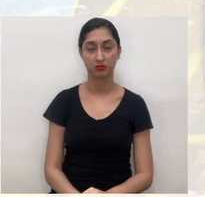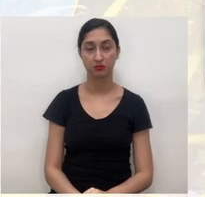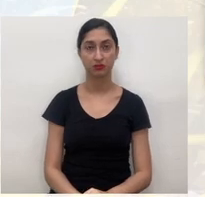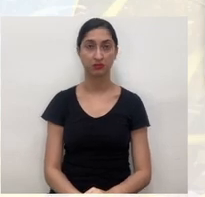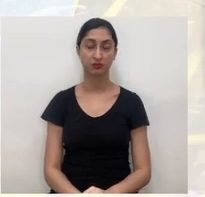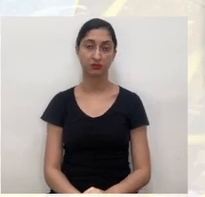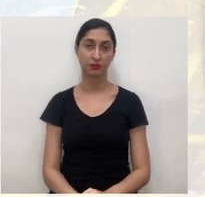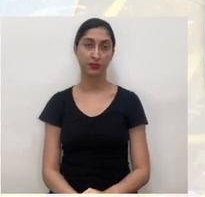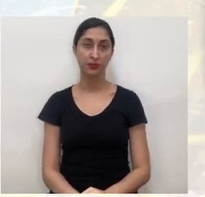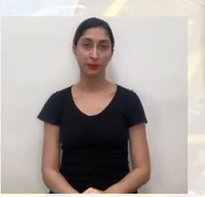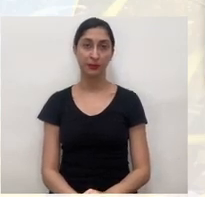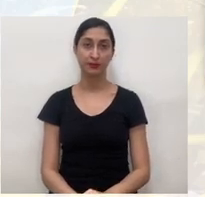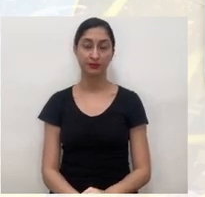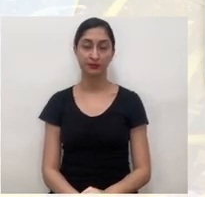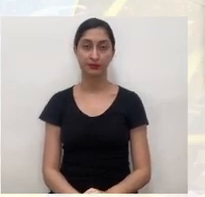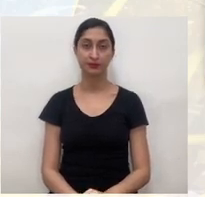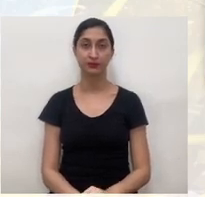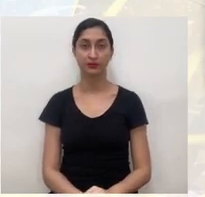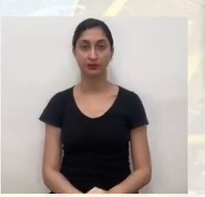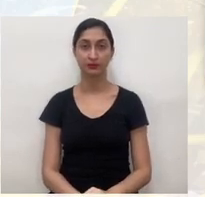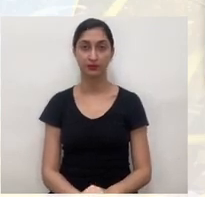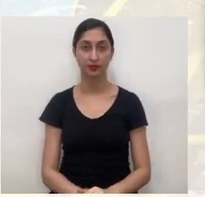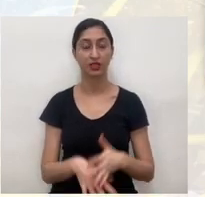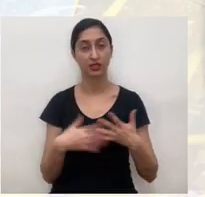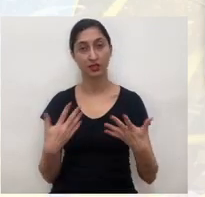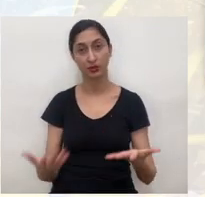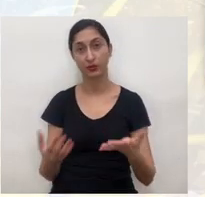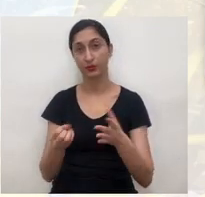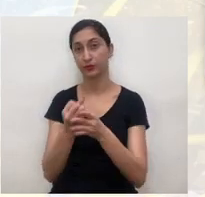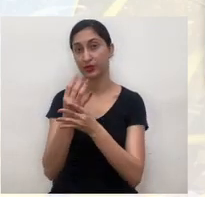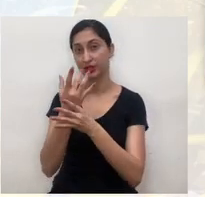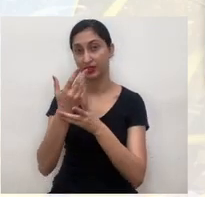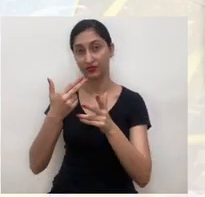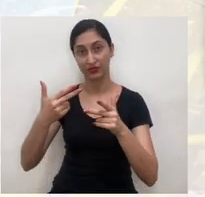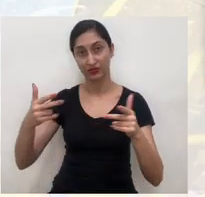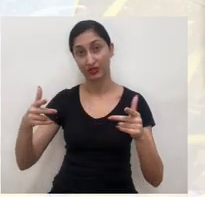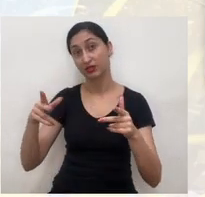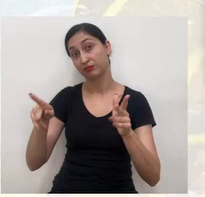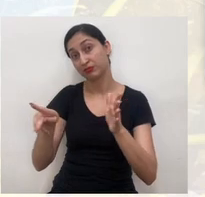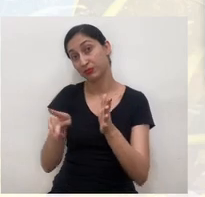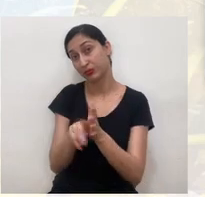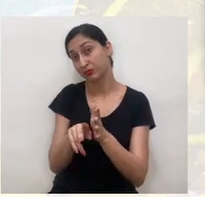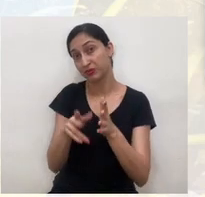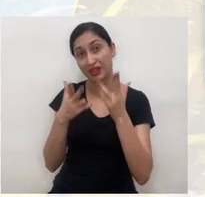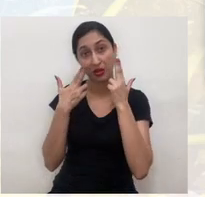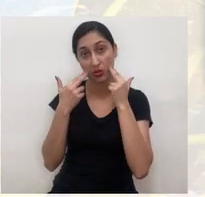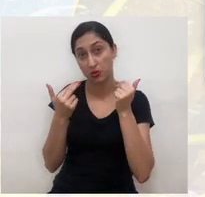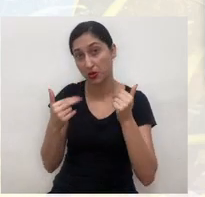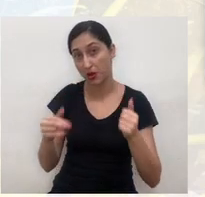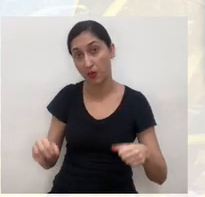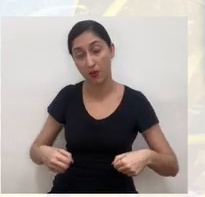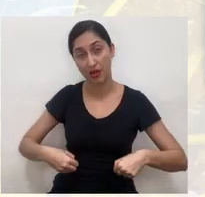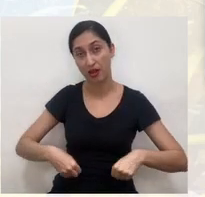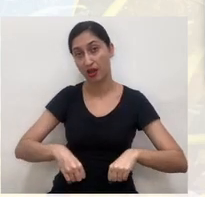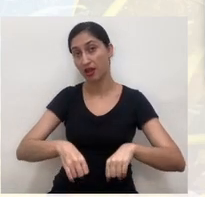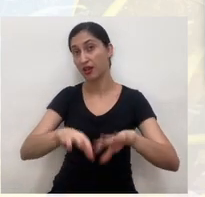ele passou a usar são plantas espontâneas e que estão funcionando como